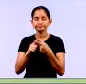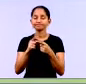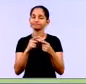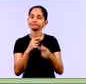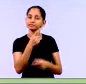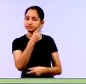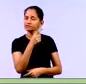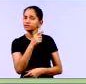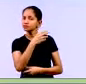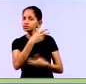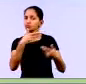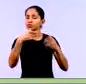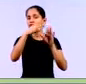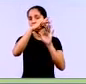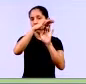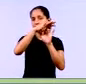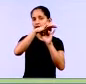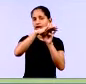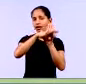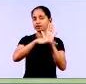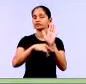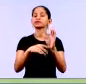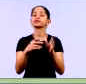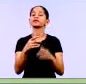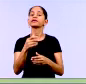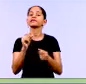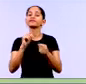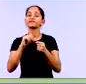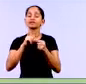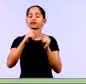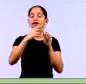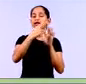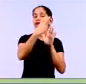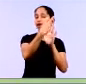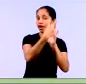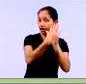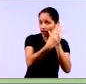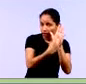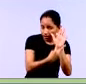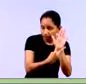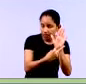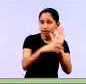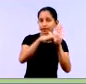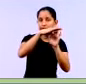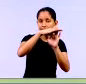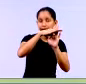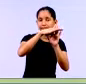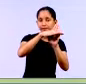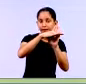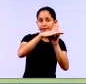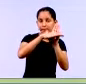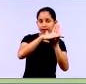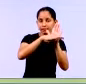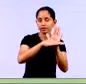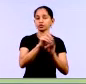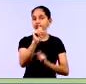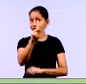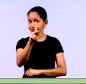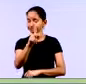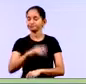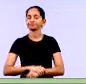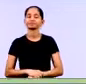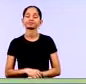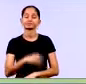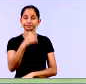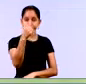das condições... Nós vamos lendo um a um desse e vamos fazendo os comentários pertinentes, ok? Ok,